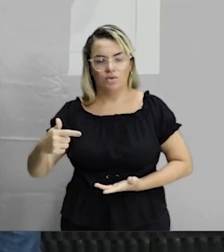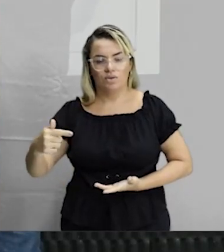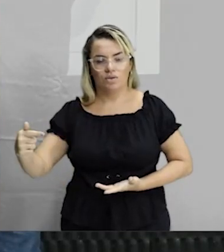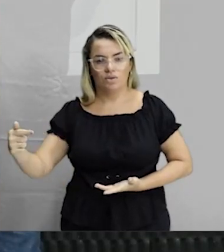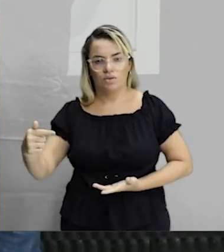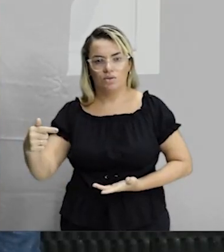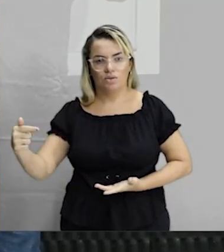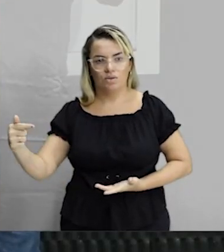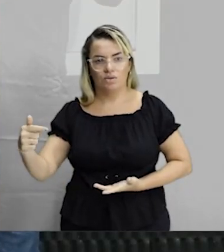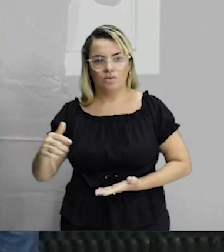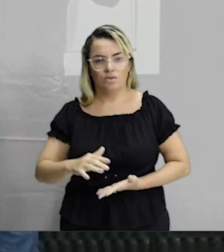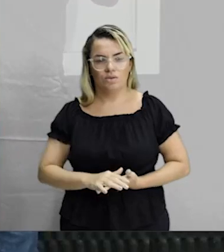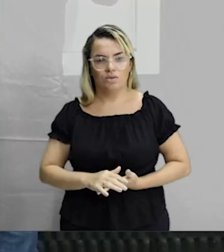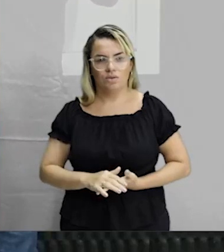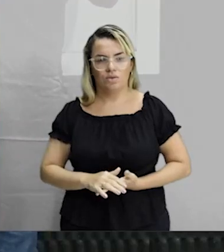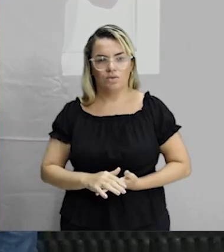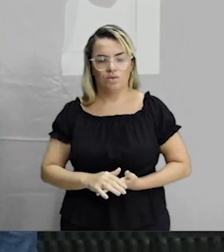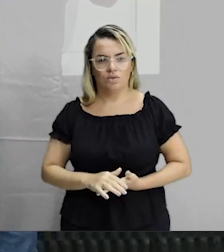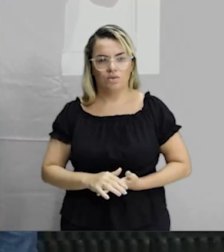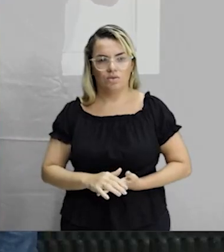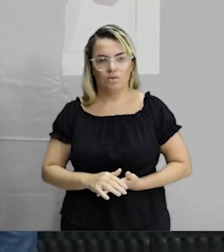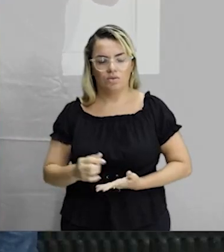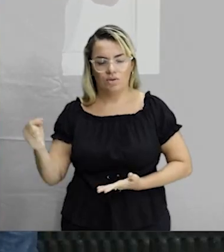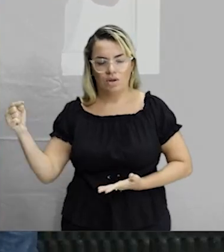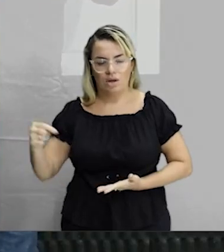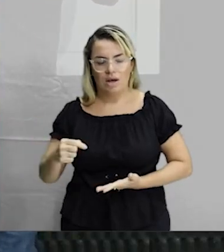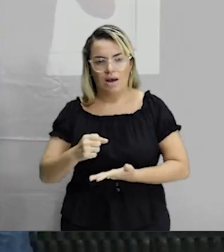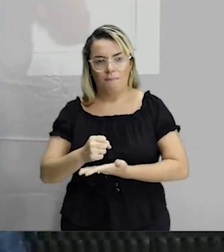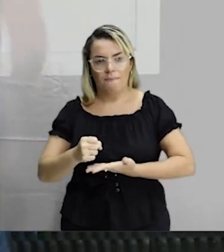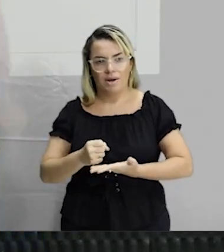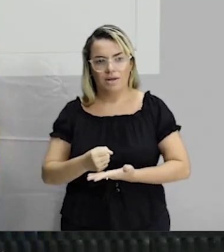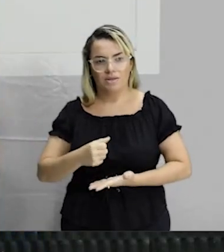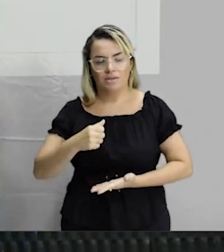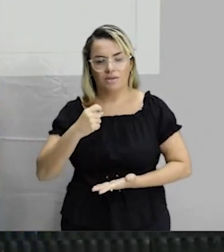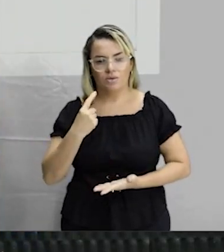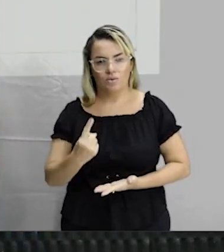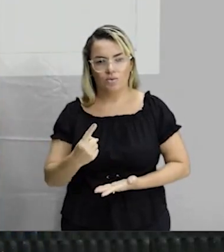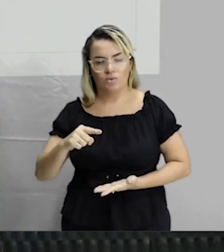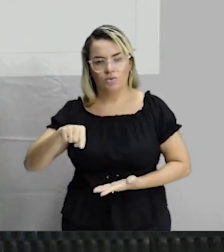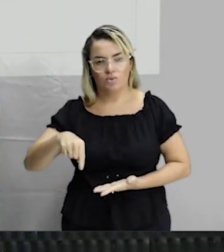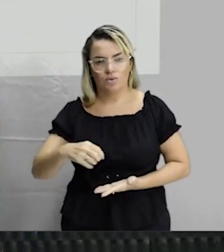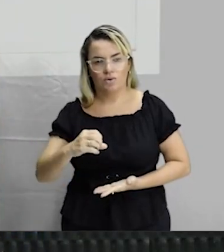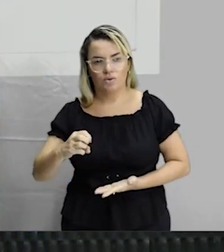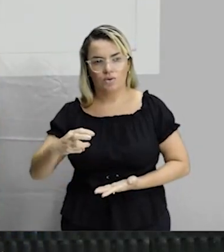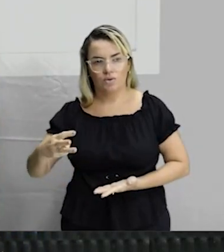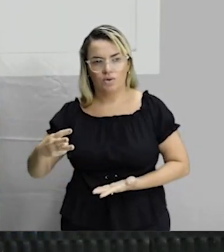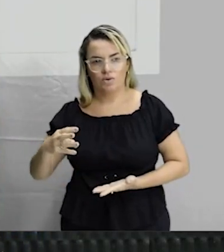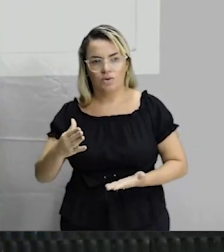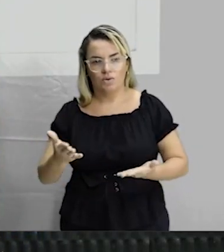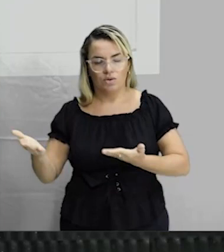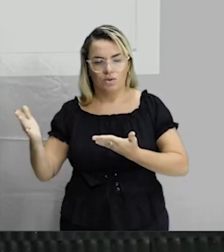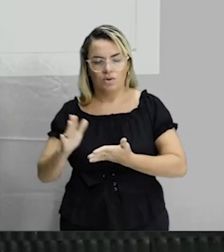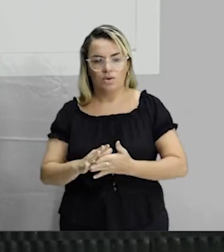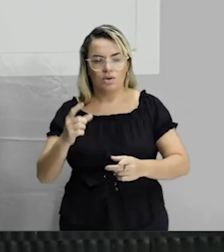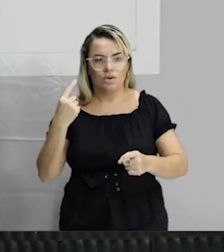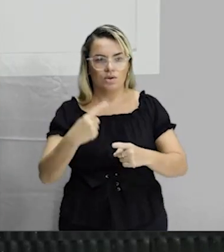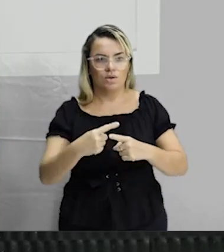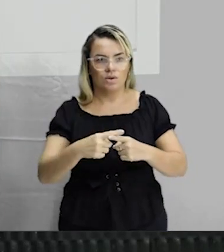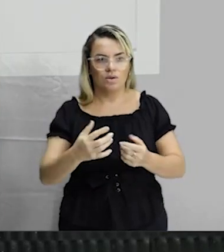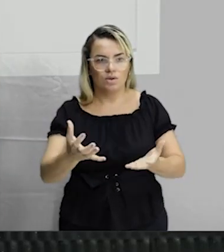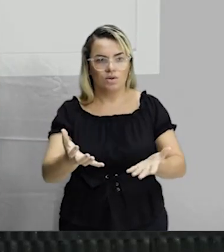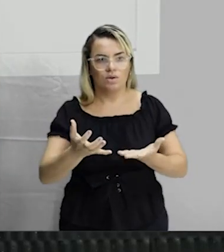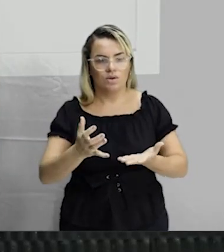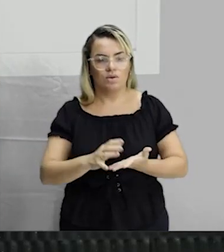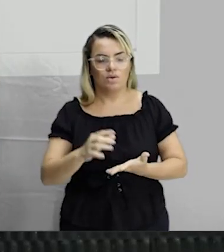1,02277 na base 1,03. Tá? Porque, olha só, eu quero saber quem